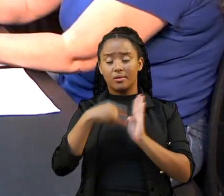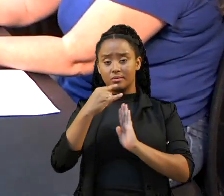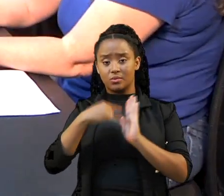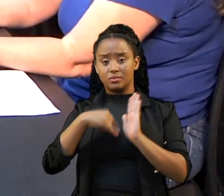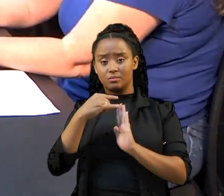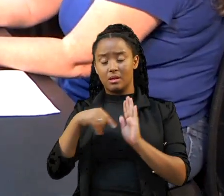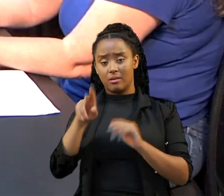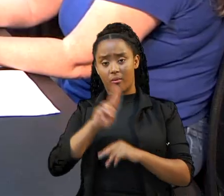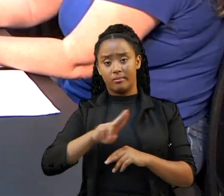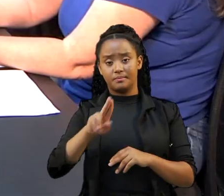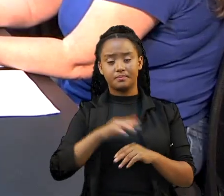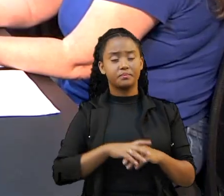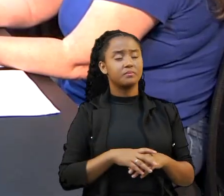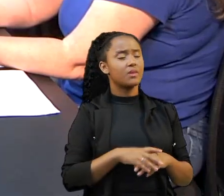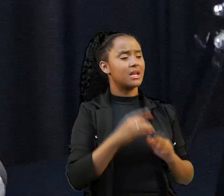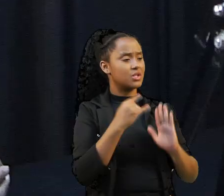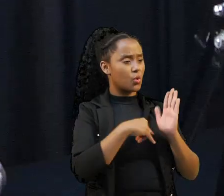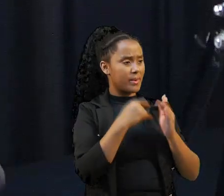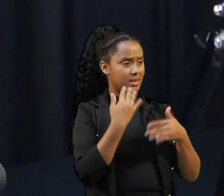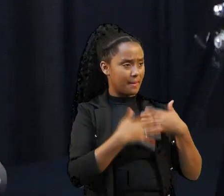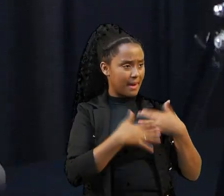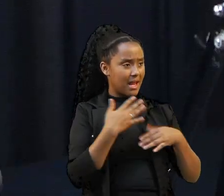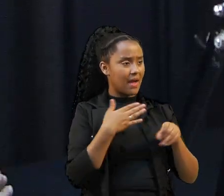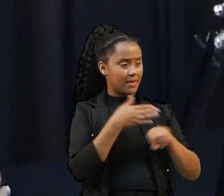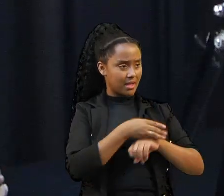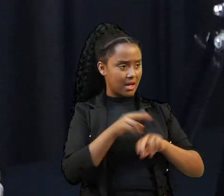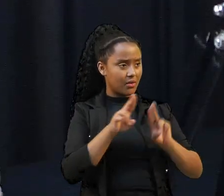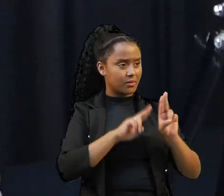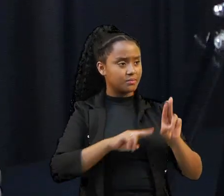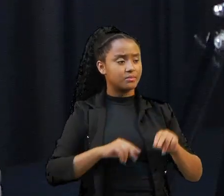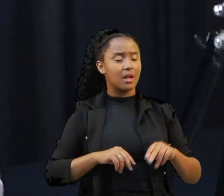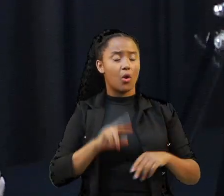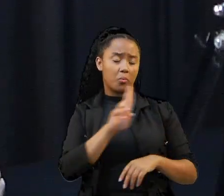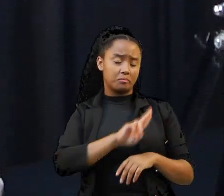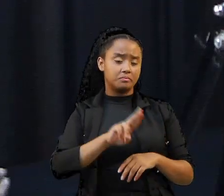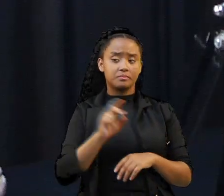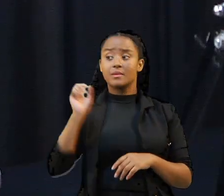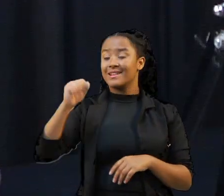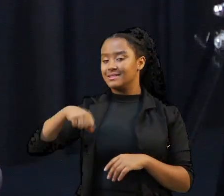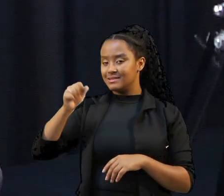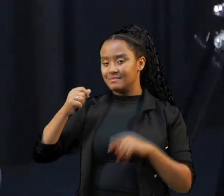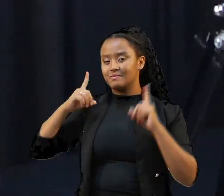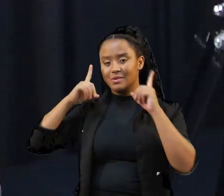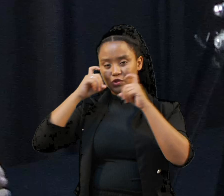ingresso? Sim, Por quê? dificulta. Porque é um documento que ele foi criado